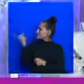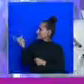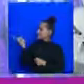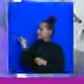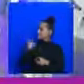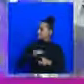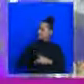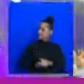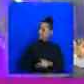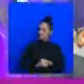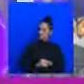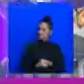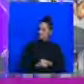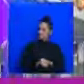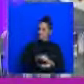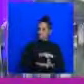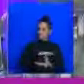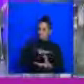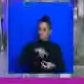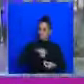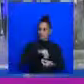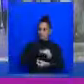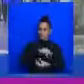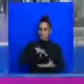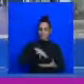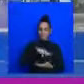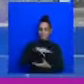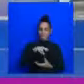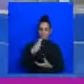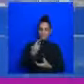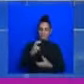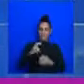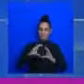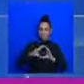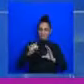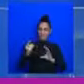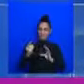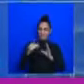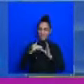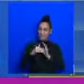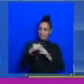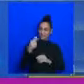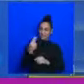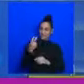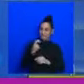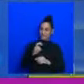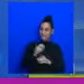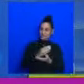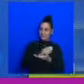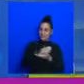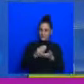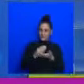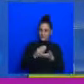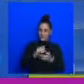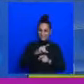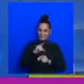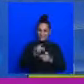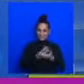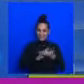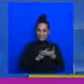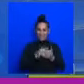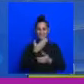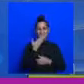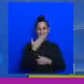Valendo. Globo carregado, embaralhando 25 bolas numeradas de 01 a 25. Começando o sorteio da